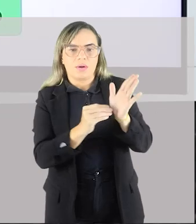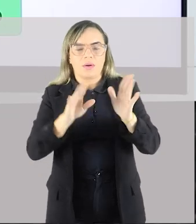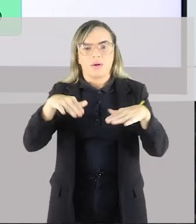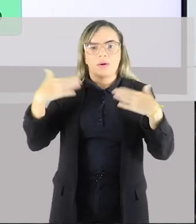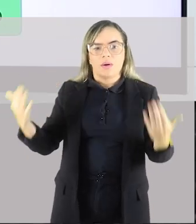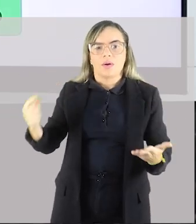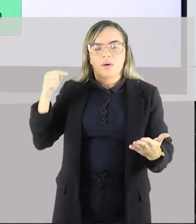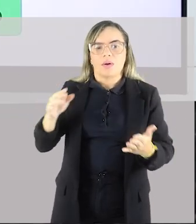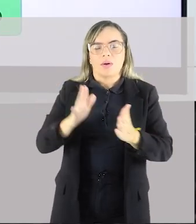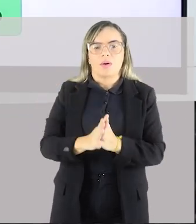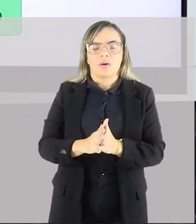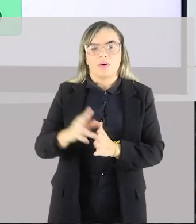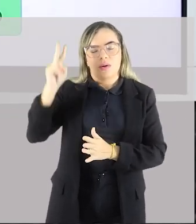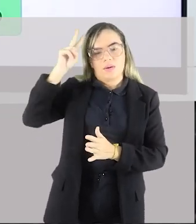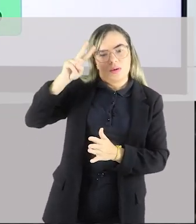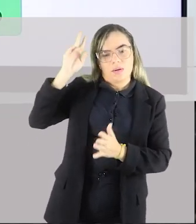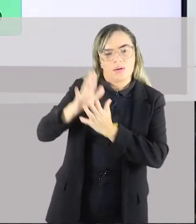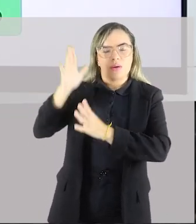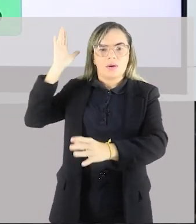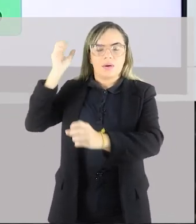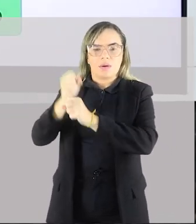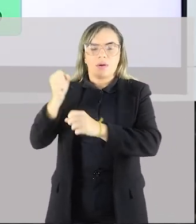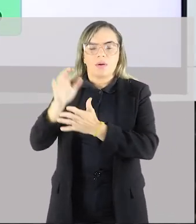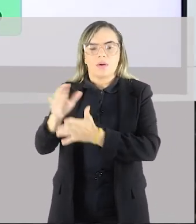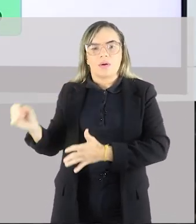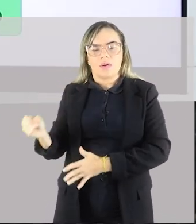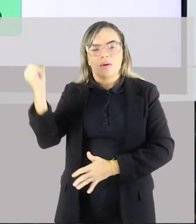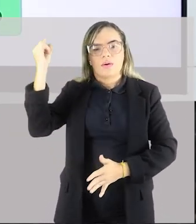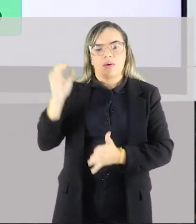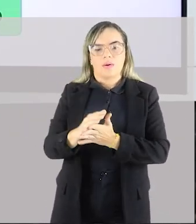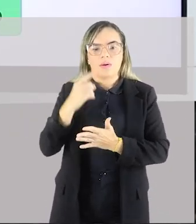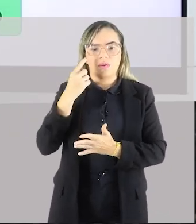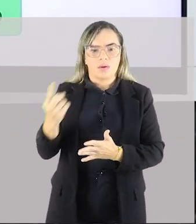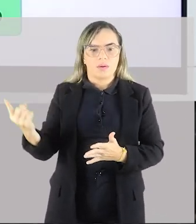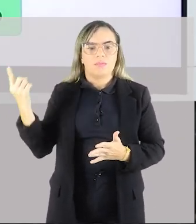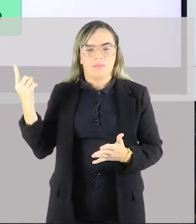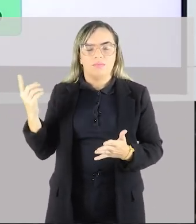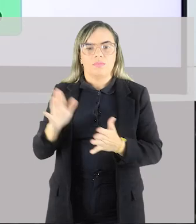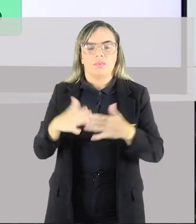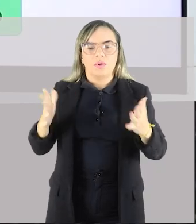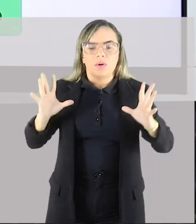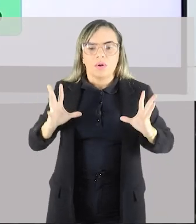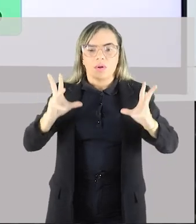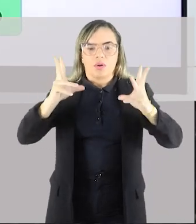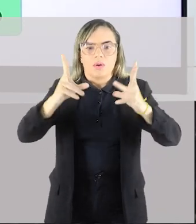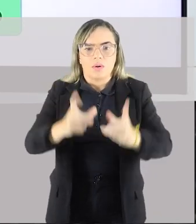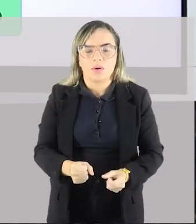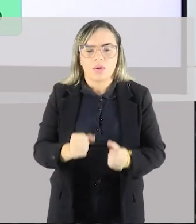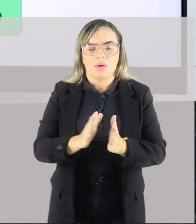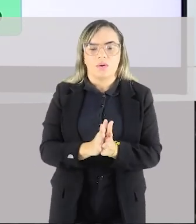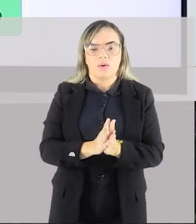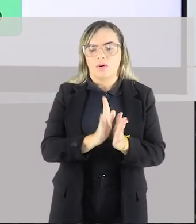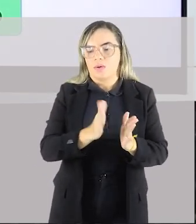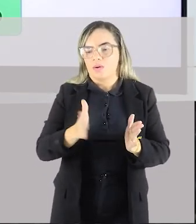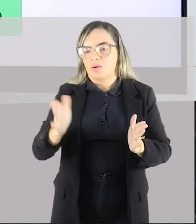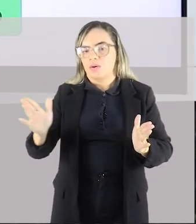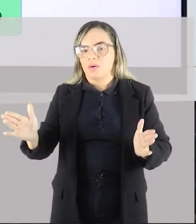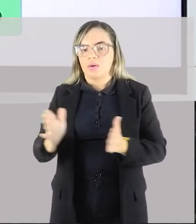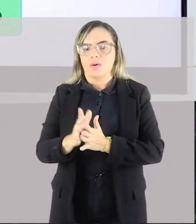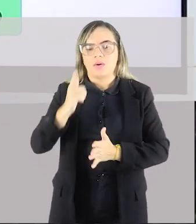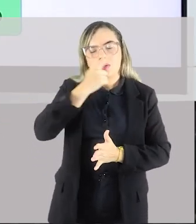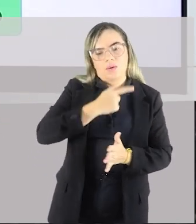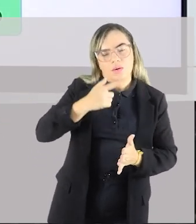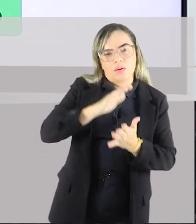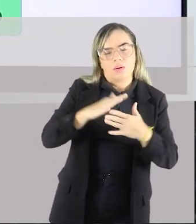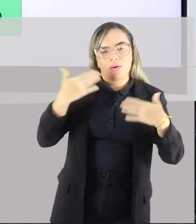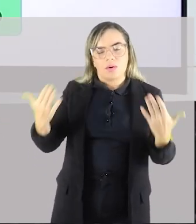vai ressaltar aqui o que é mais importante para vocês dentro, né, ali de todas essas etapas. A glicólise,